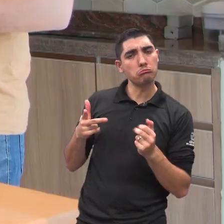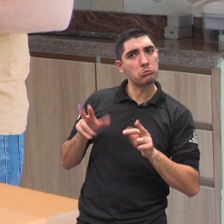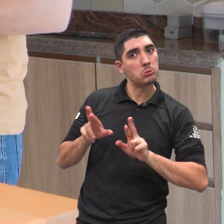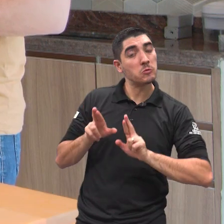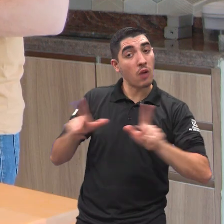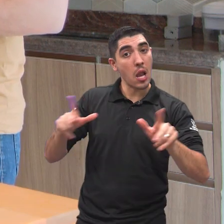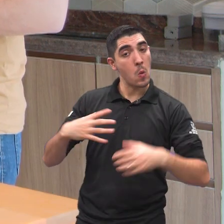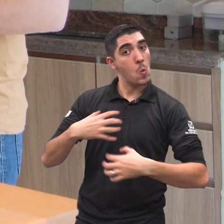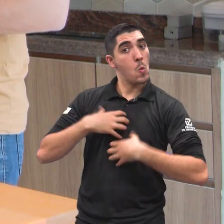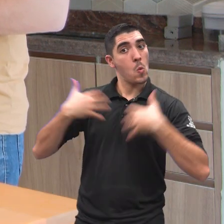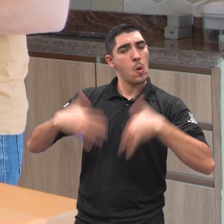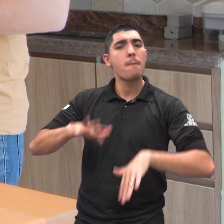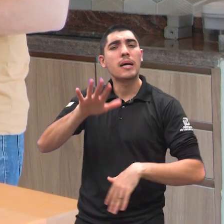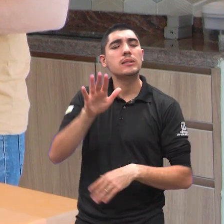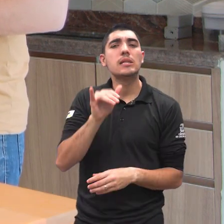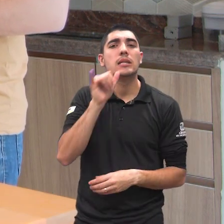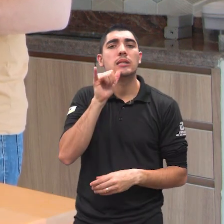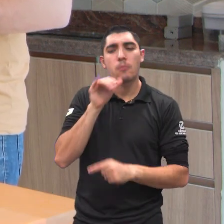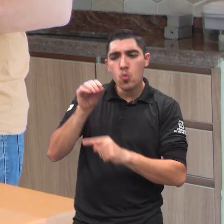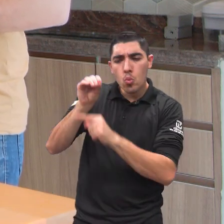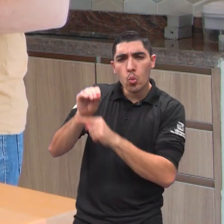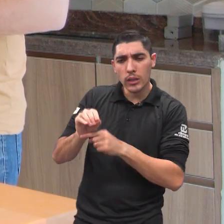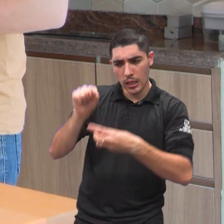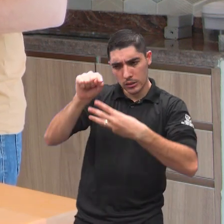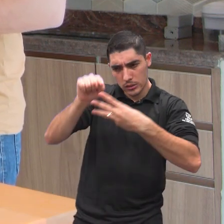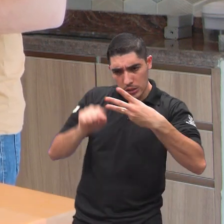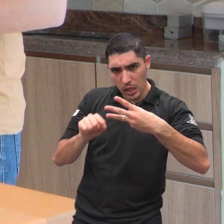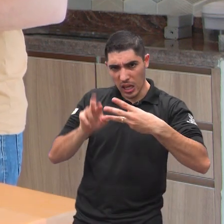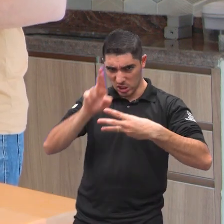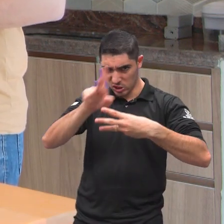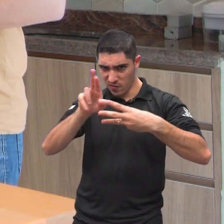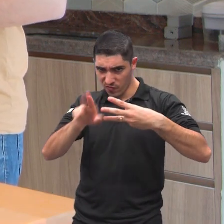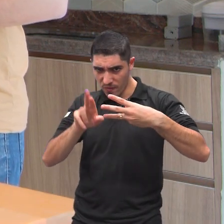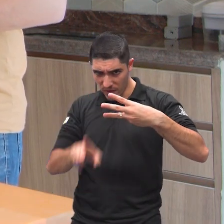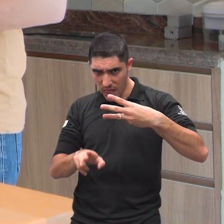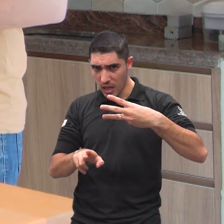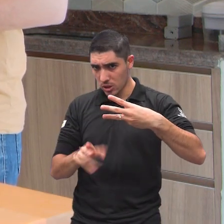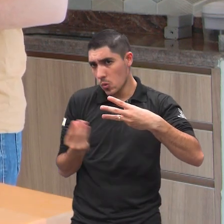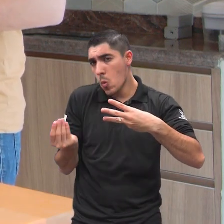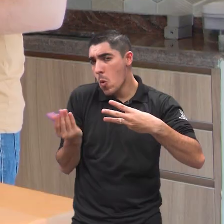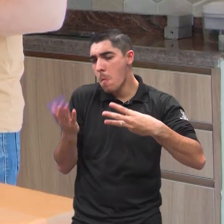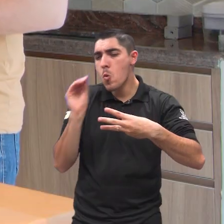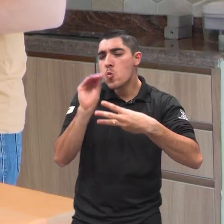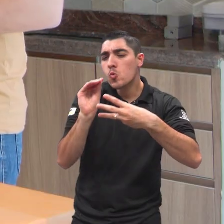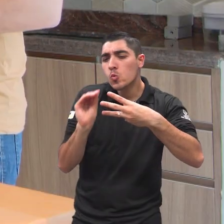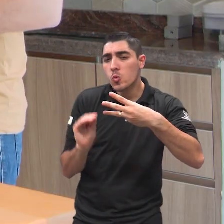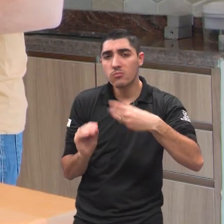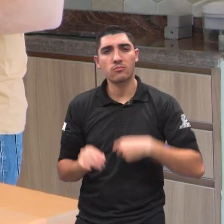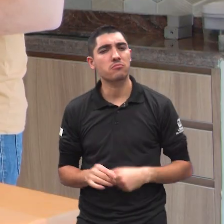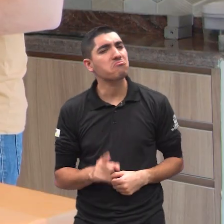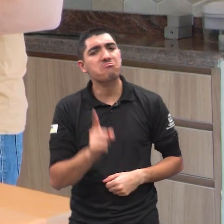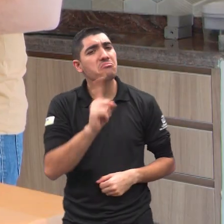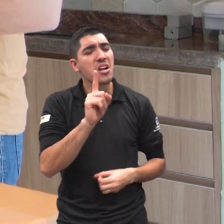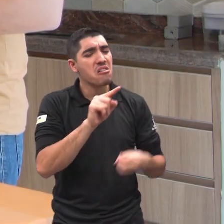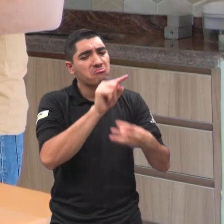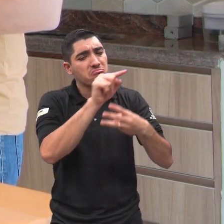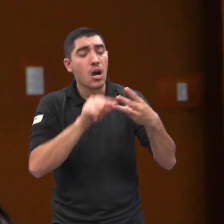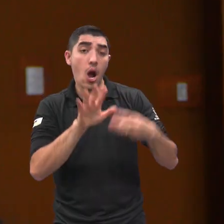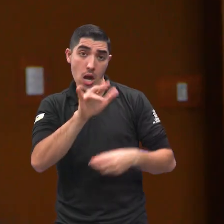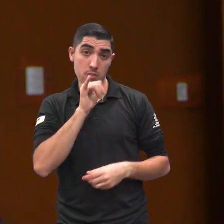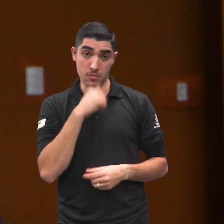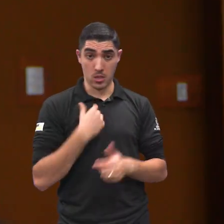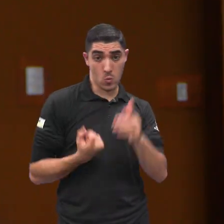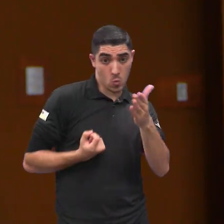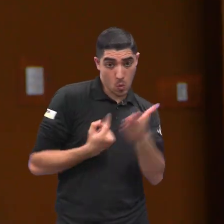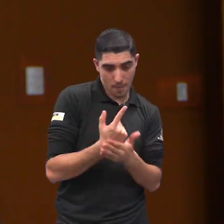chama atenção. Mas agora, quando vai cuidar, é muito diferente? Cuidar do Pepe, que é menorzinho, e cuidar dos outros dois que são maiores? Não.